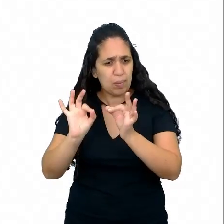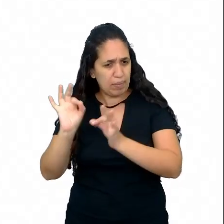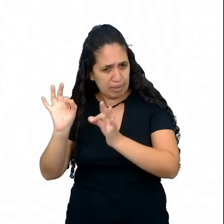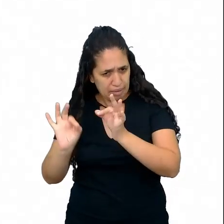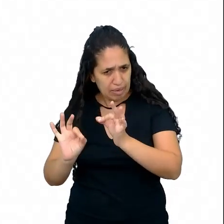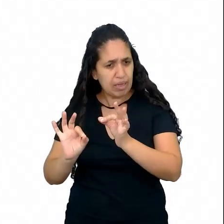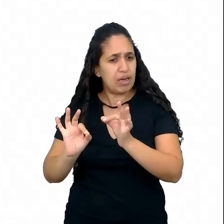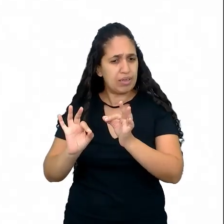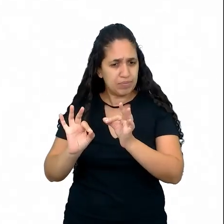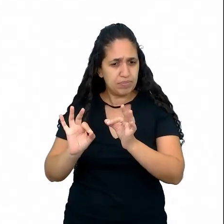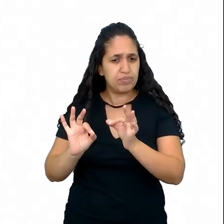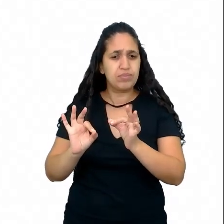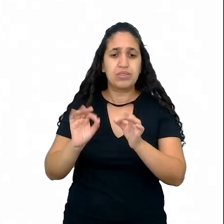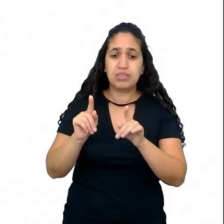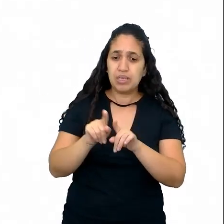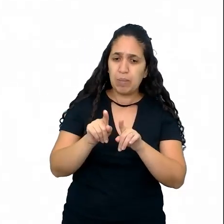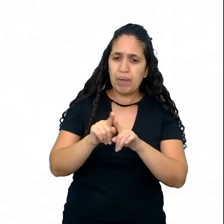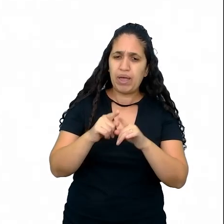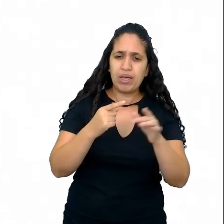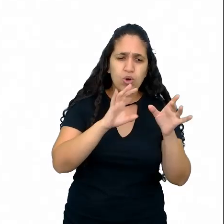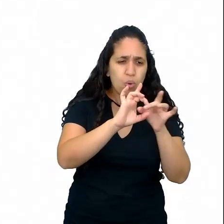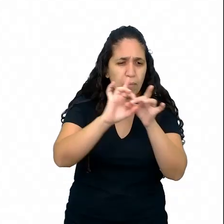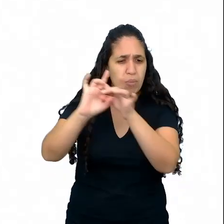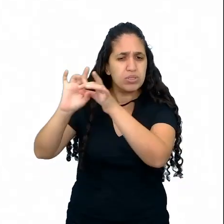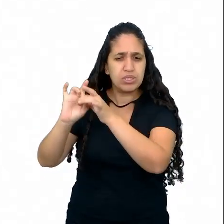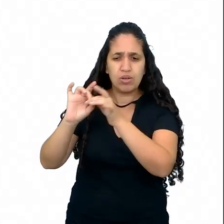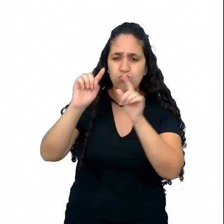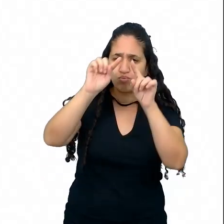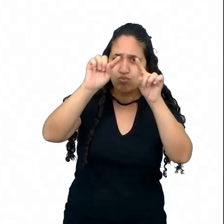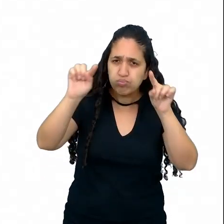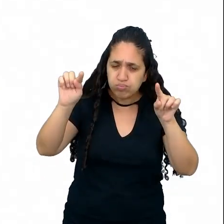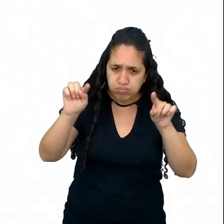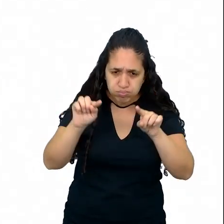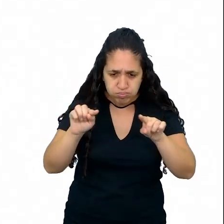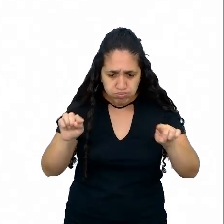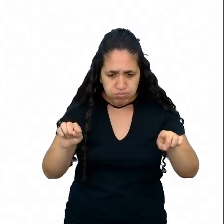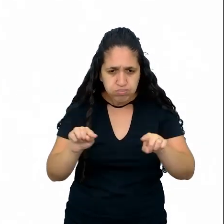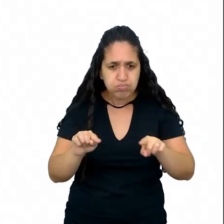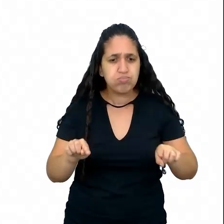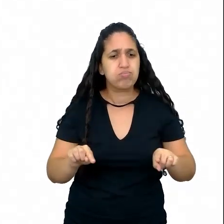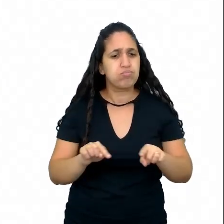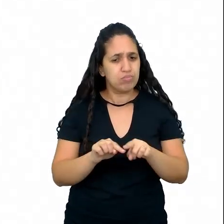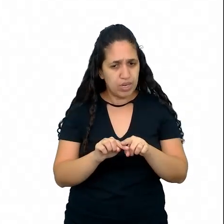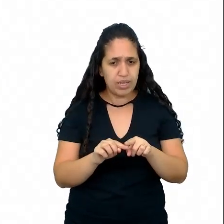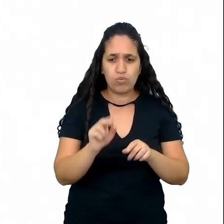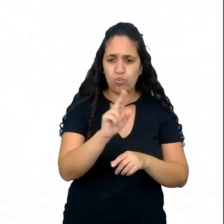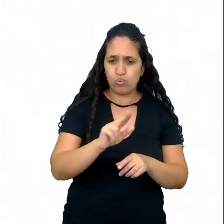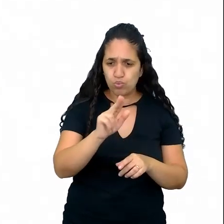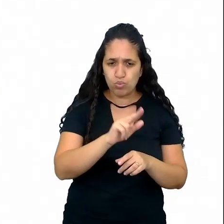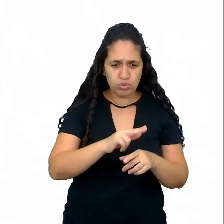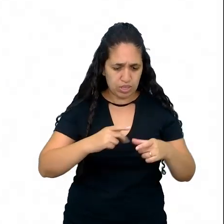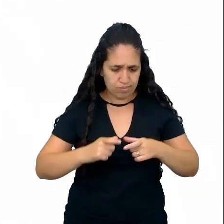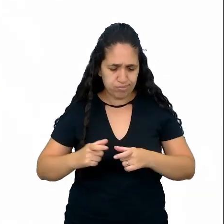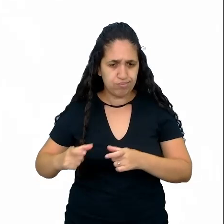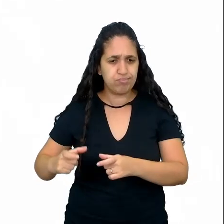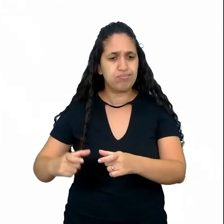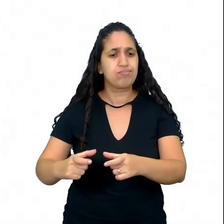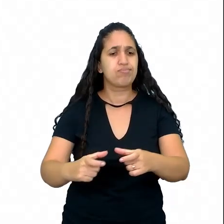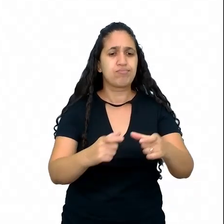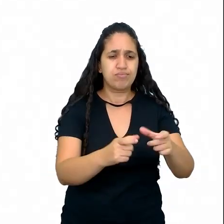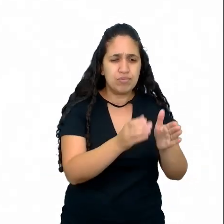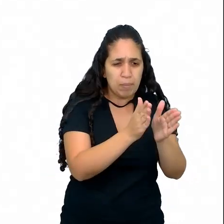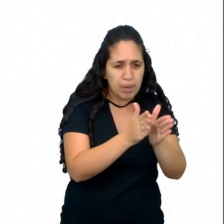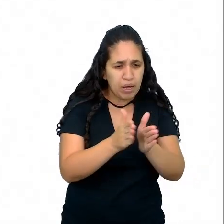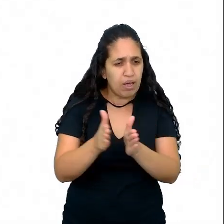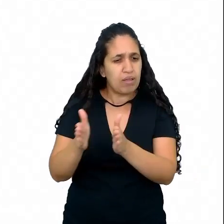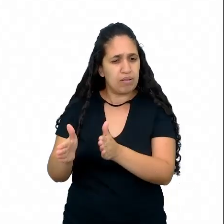dos tipos ou composições de polígonos que podem ser utilizados em ladrilhamento, generalizando padrões